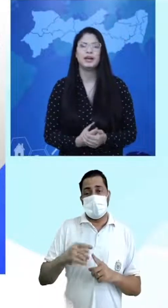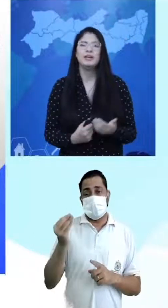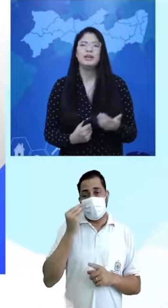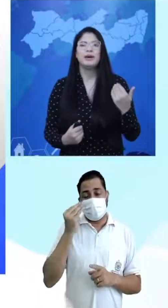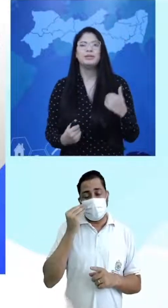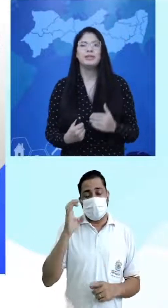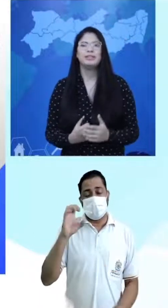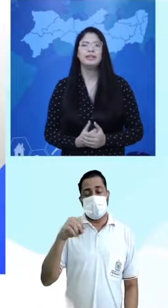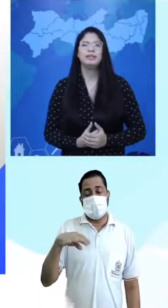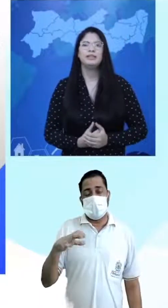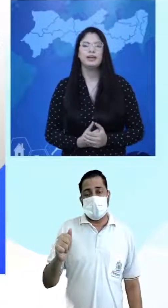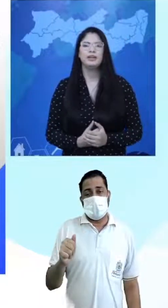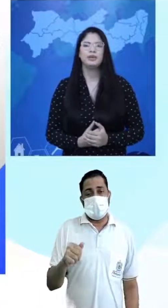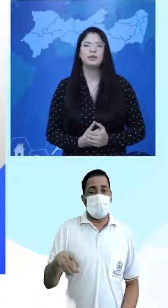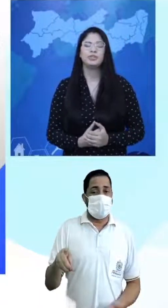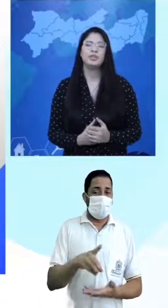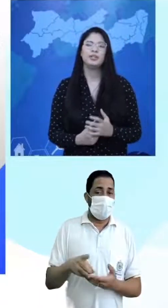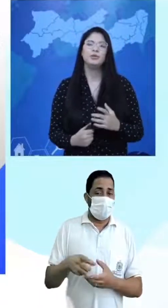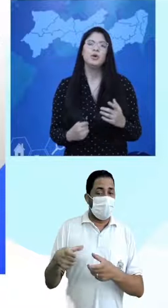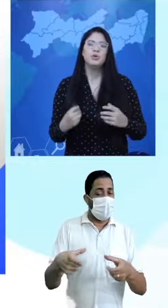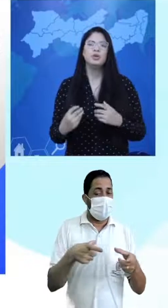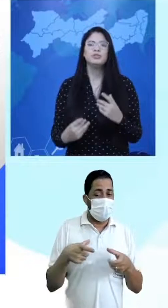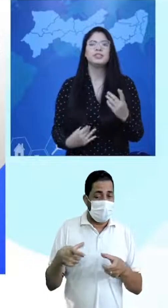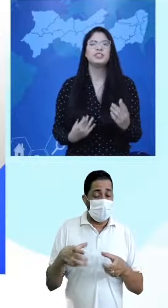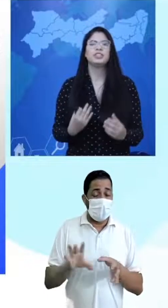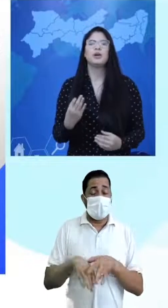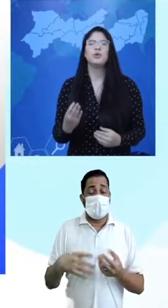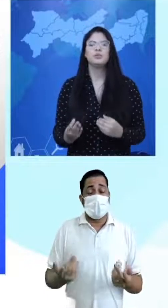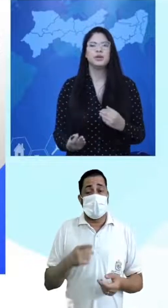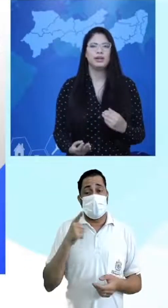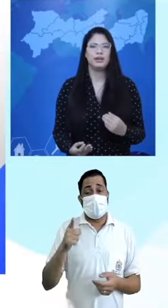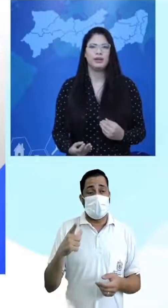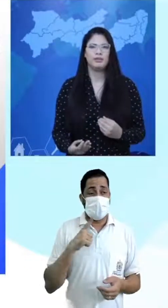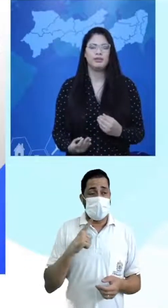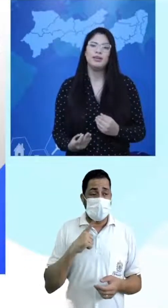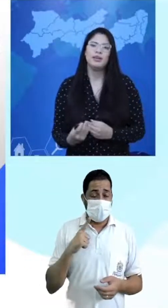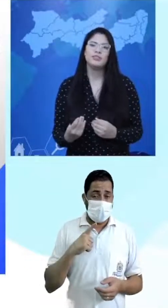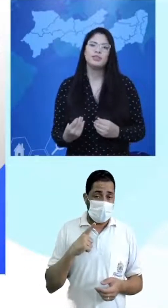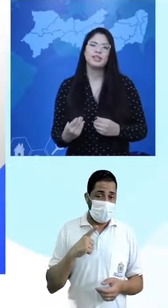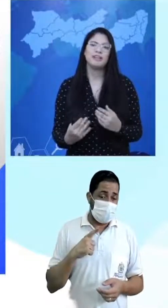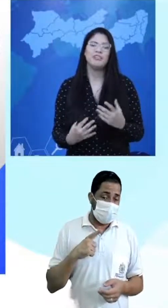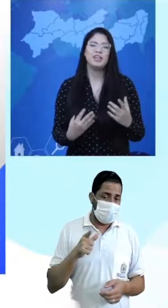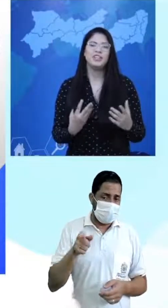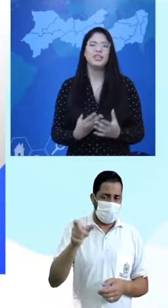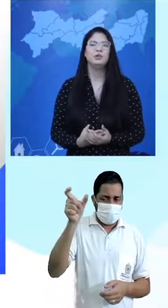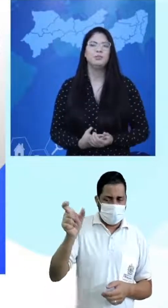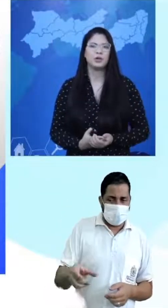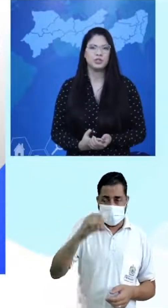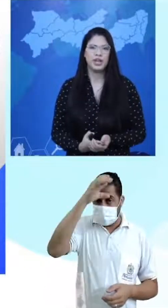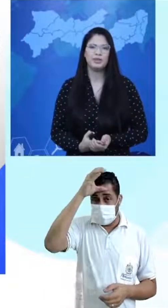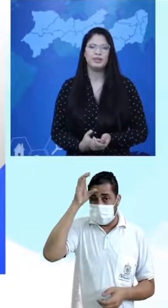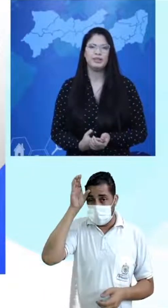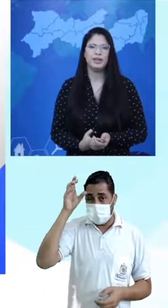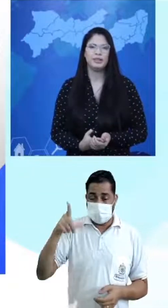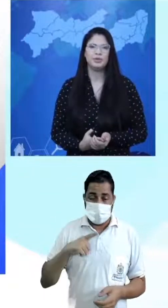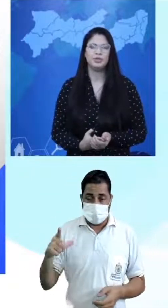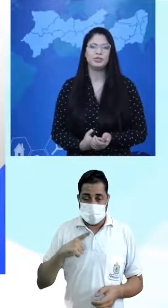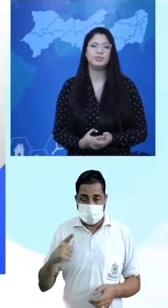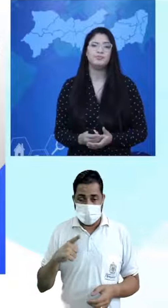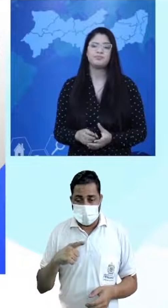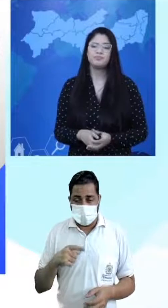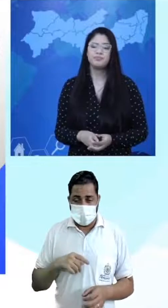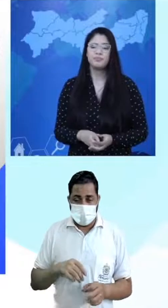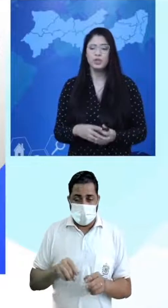cônica para o design de interiores. Então, quando você está com o seu cliente e você está fechando um projeto de